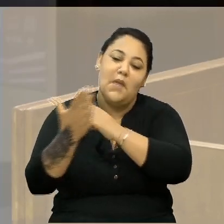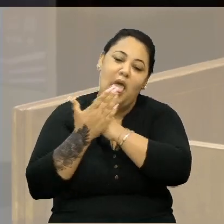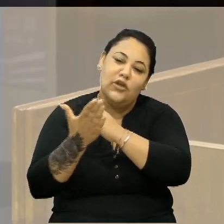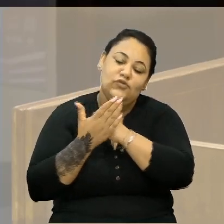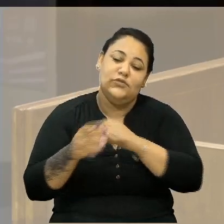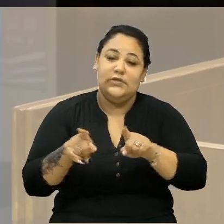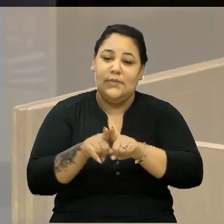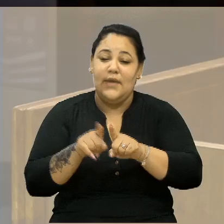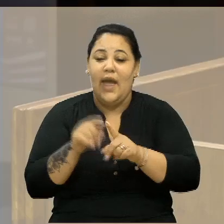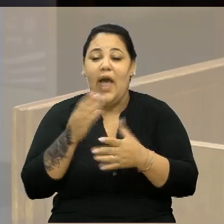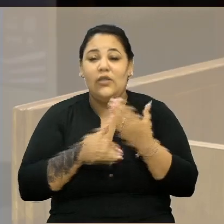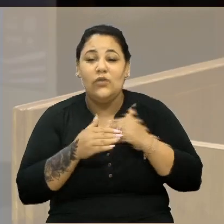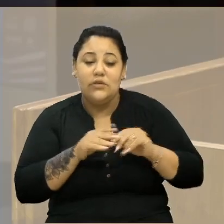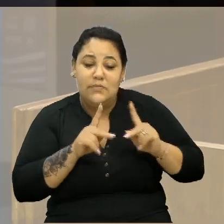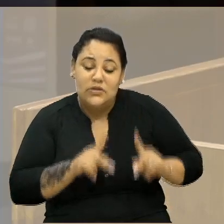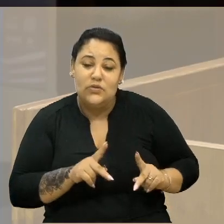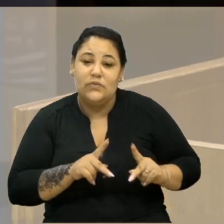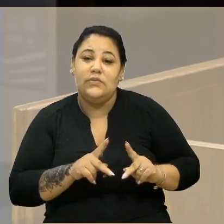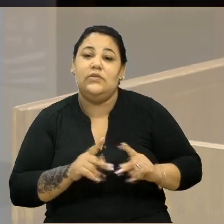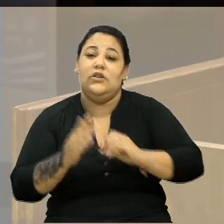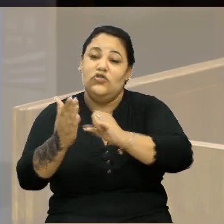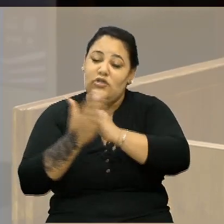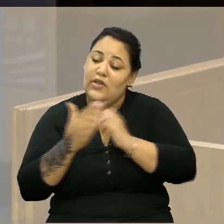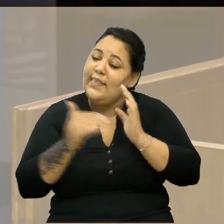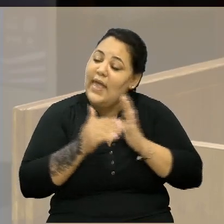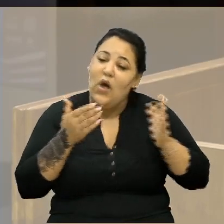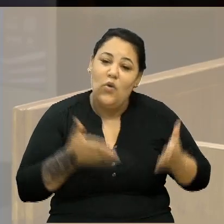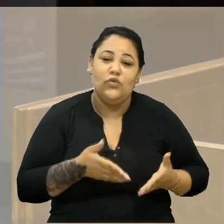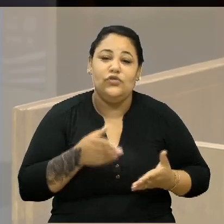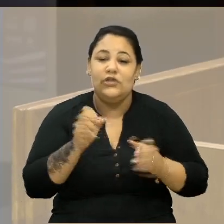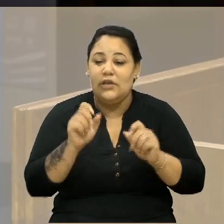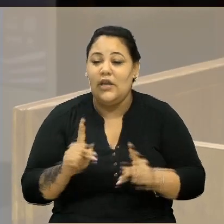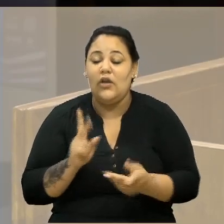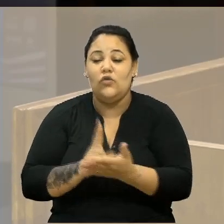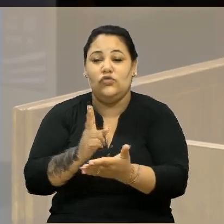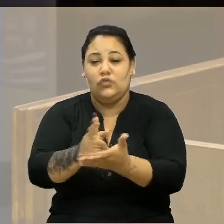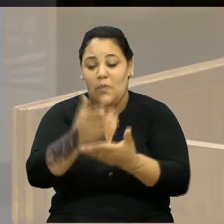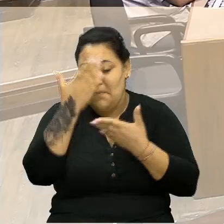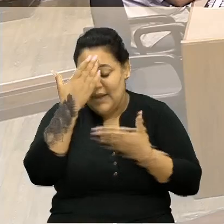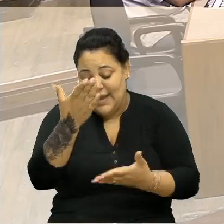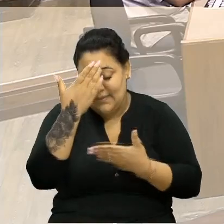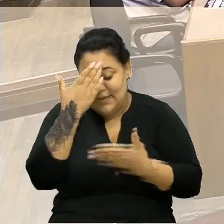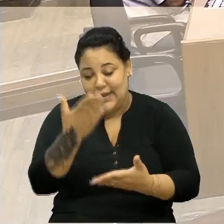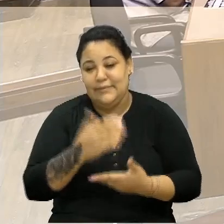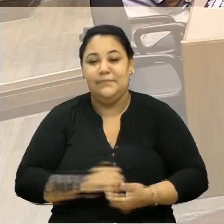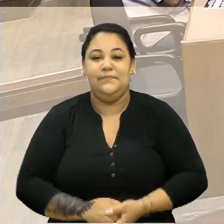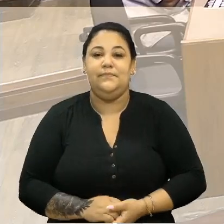a todos aqueles que nos ajudaram até hoje e os que continuam nos ajudando. Gratidão a todos. Obrigado.